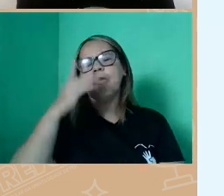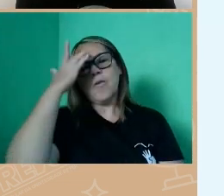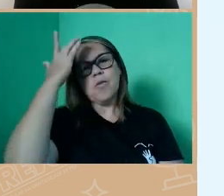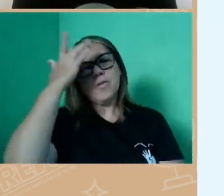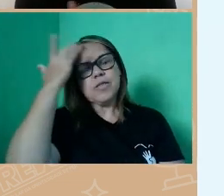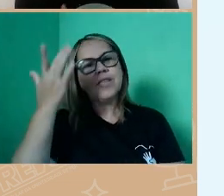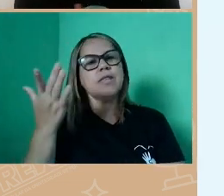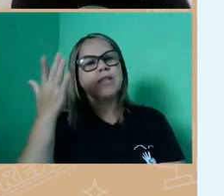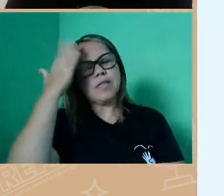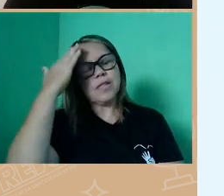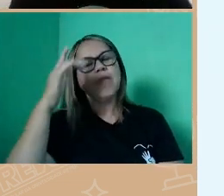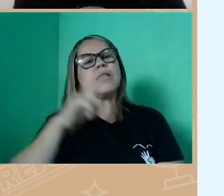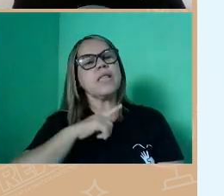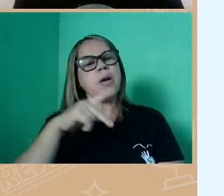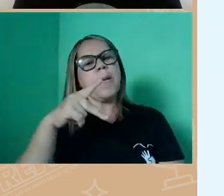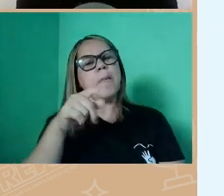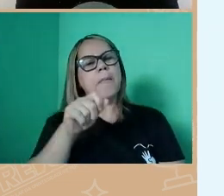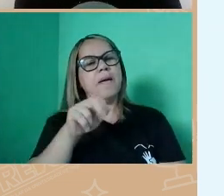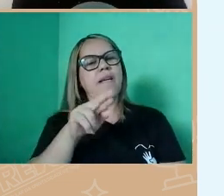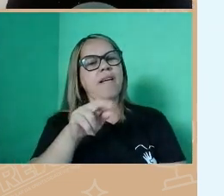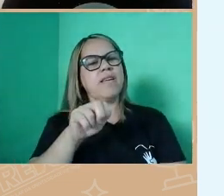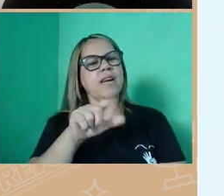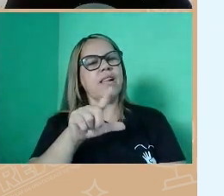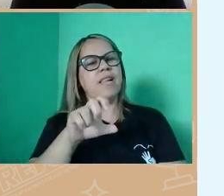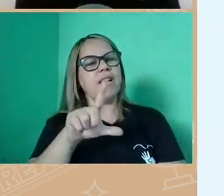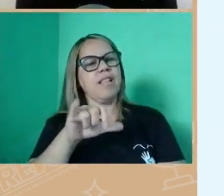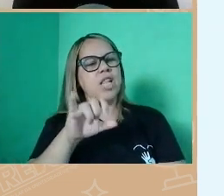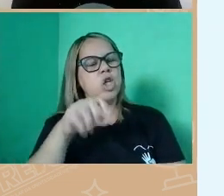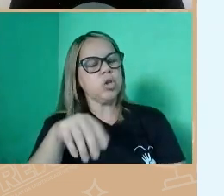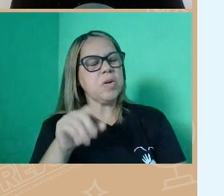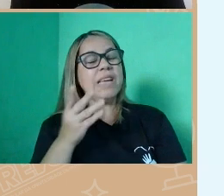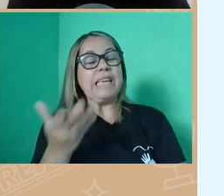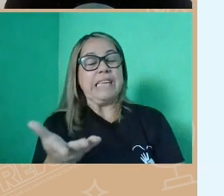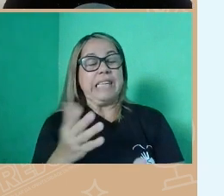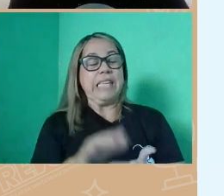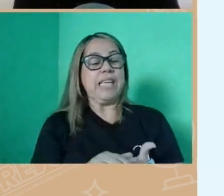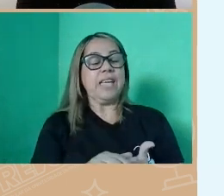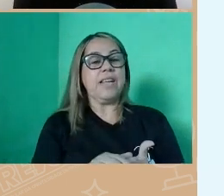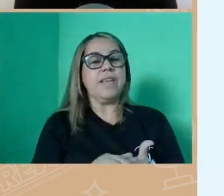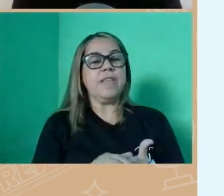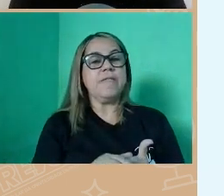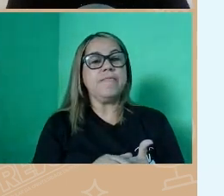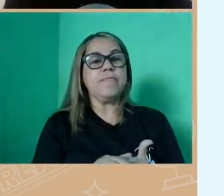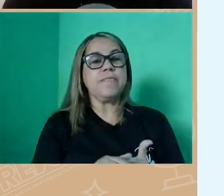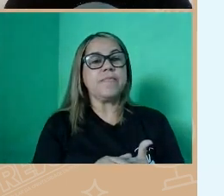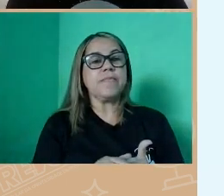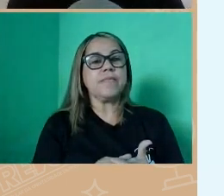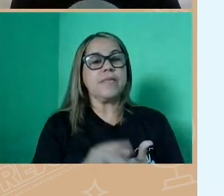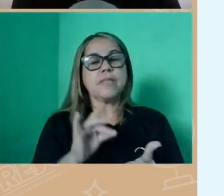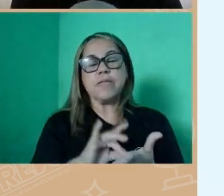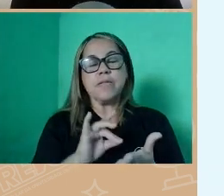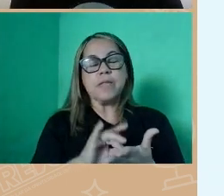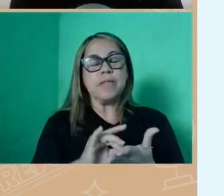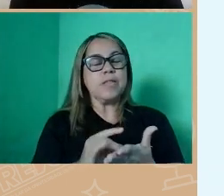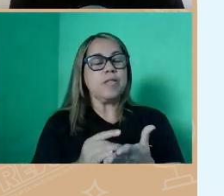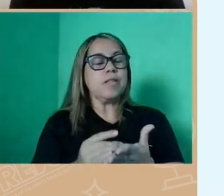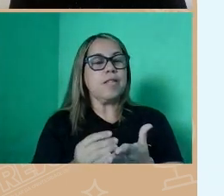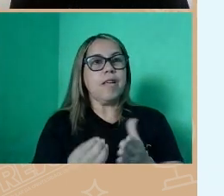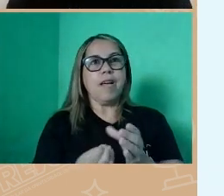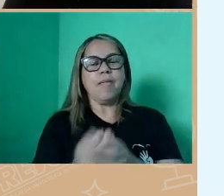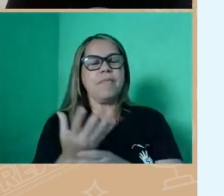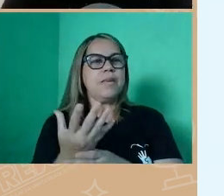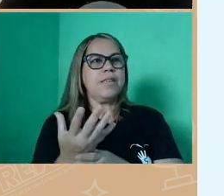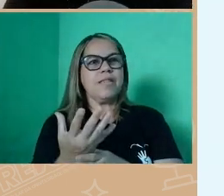existe o paralelismo e ele é, aí, é praticamente involuntário na nossa língua